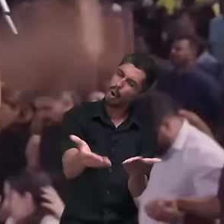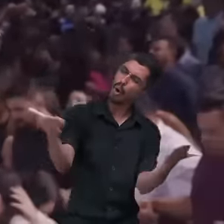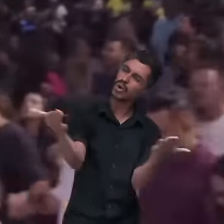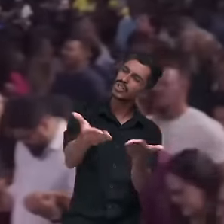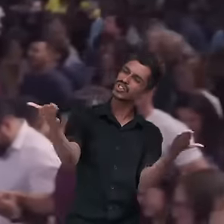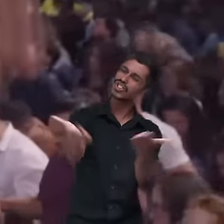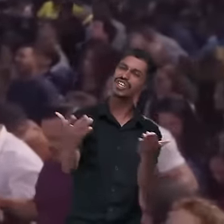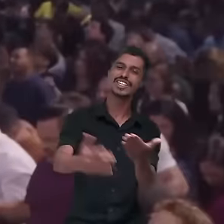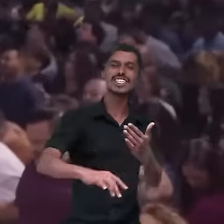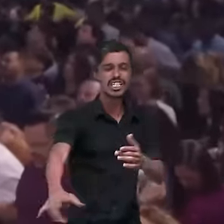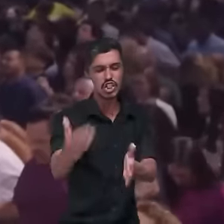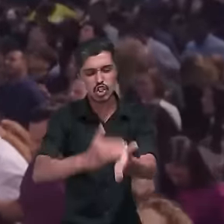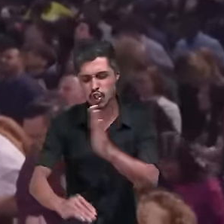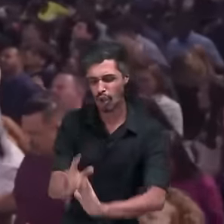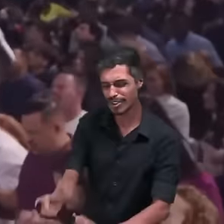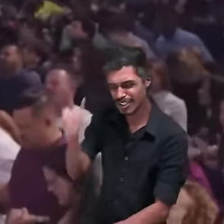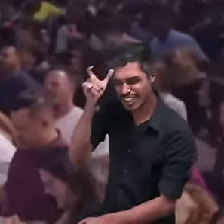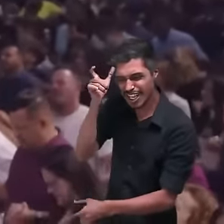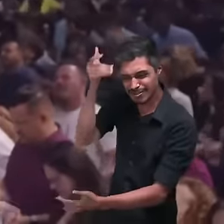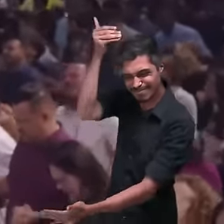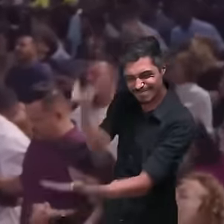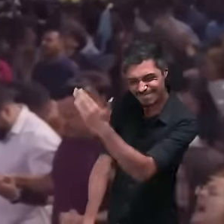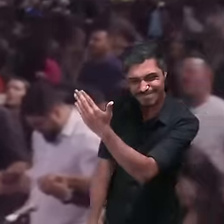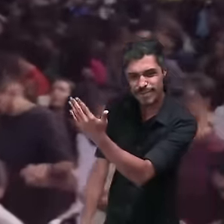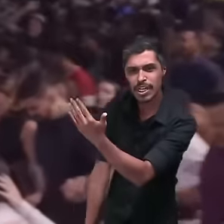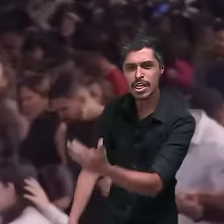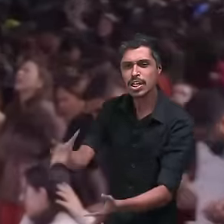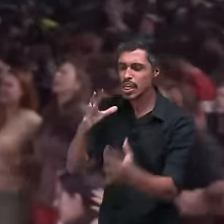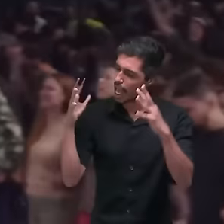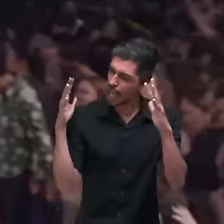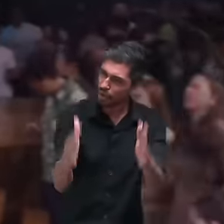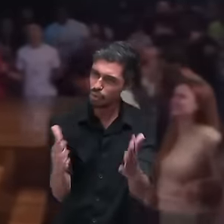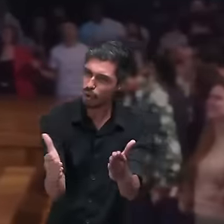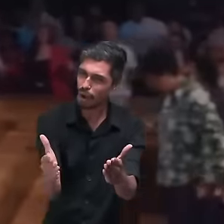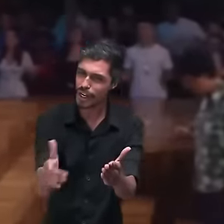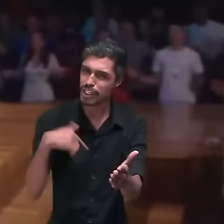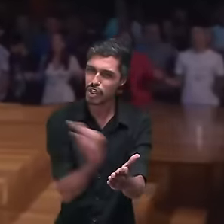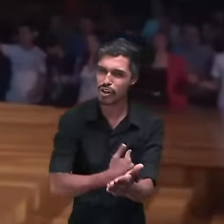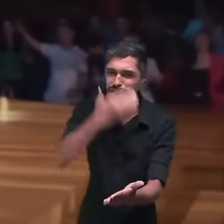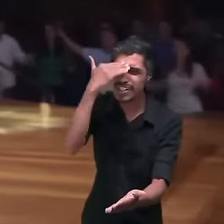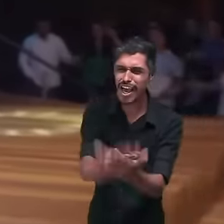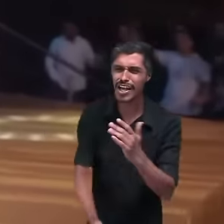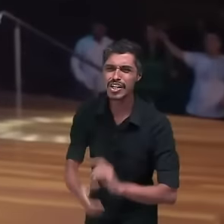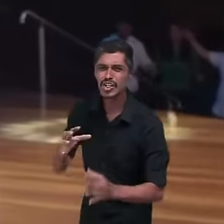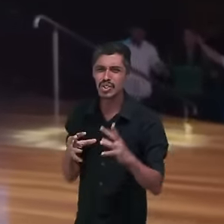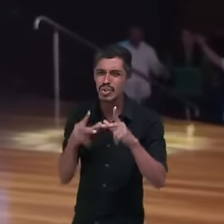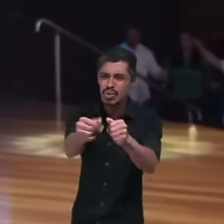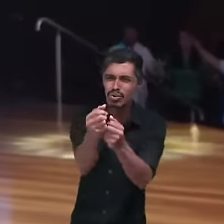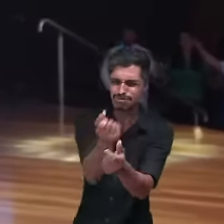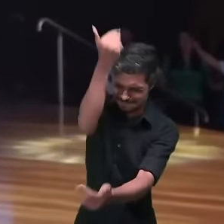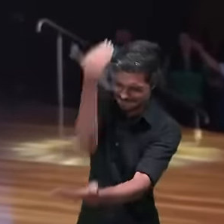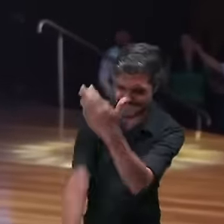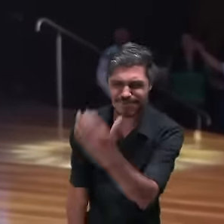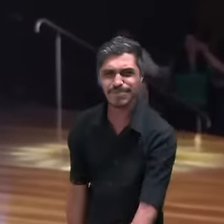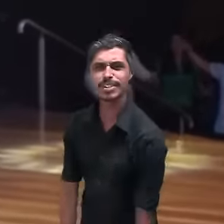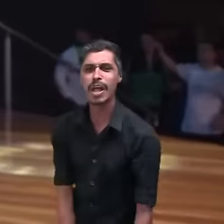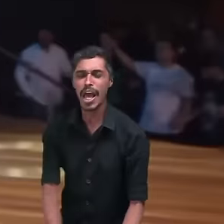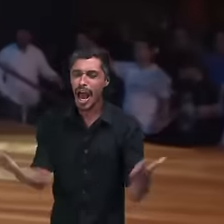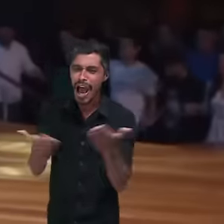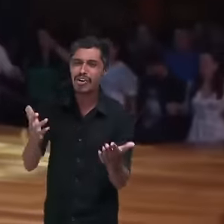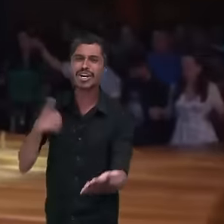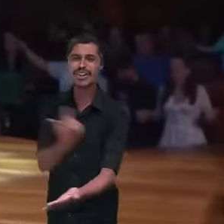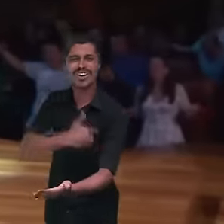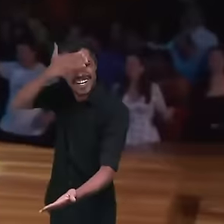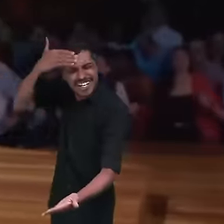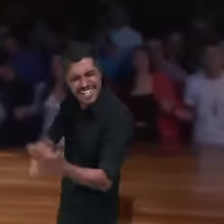Satanás tem ponto final. Cremos, Pai, que os demônios estão indo embora. por agora. Creemos, Senhor, que